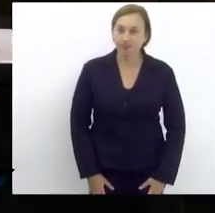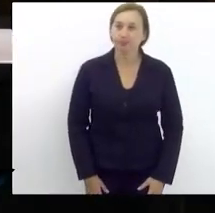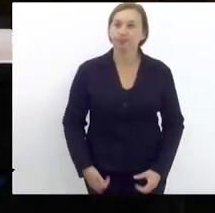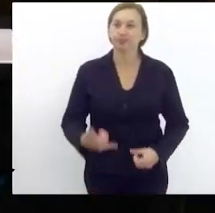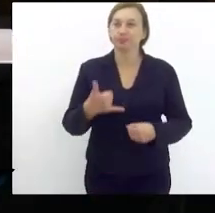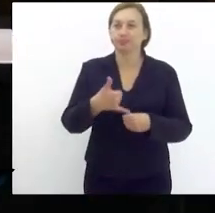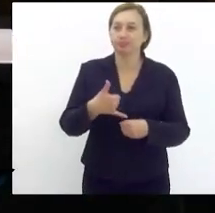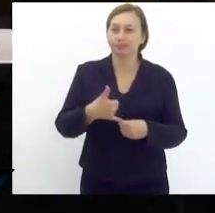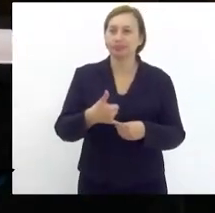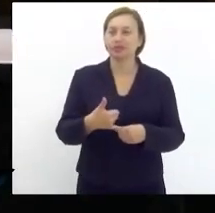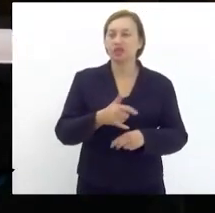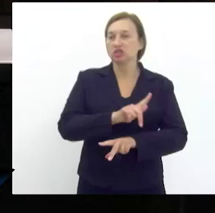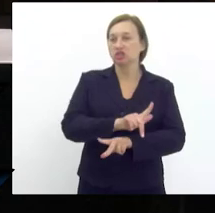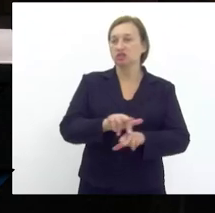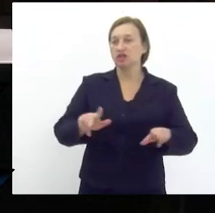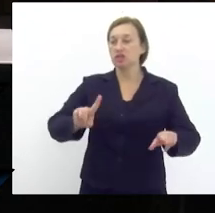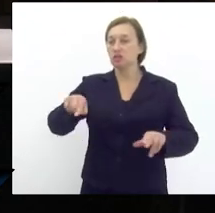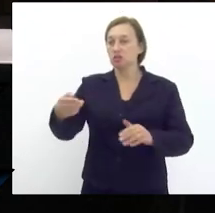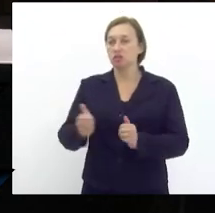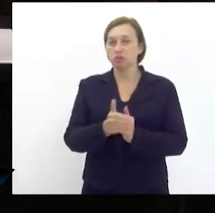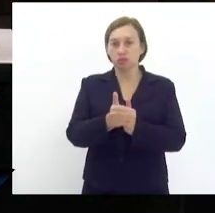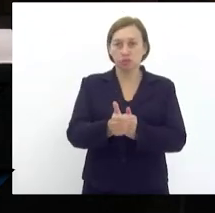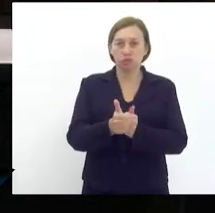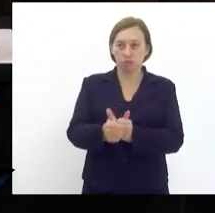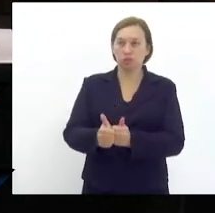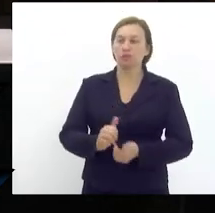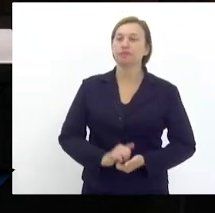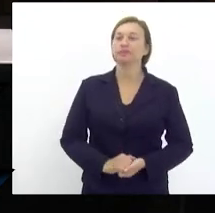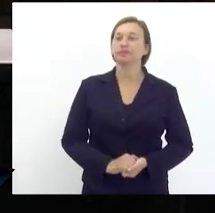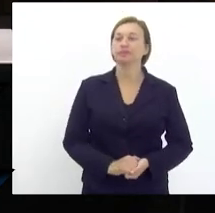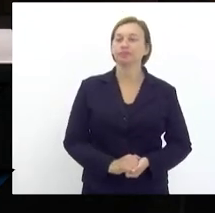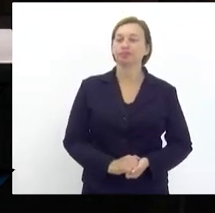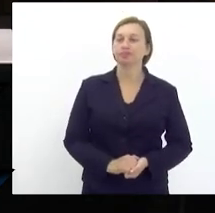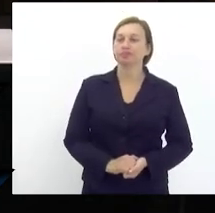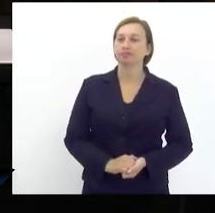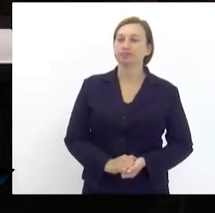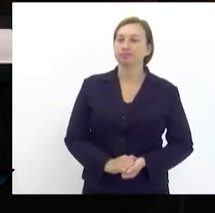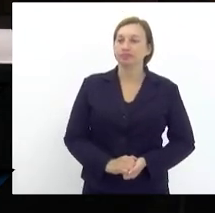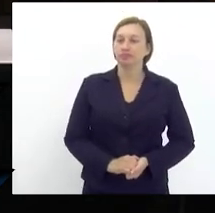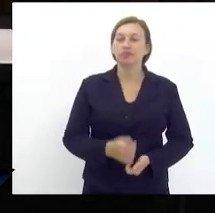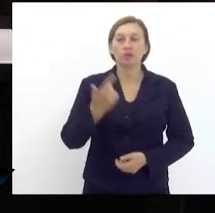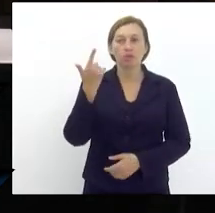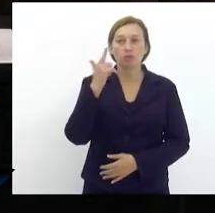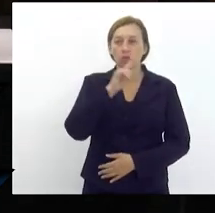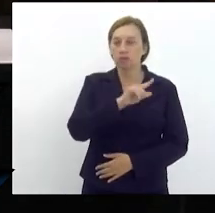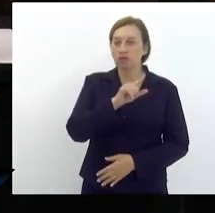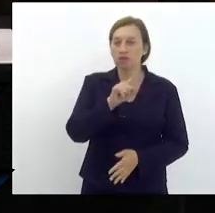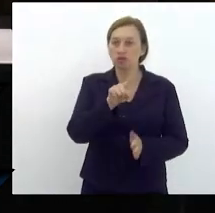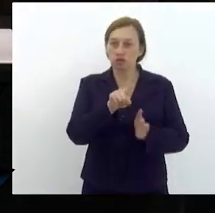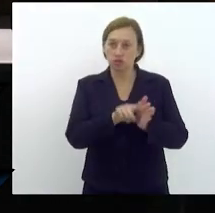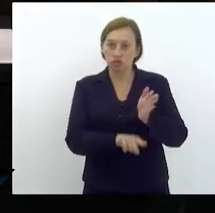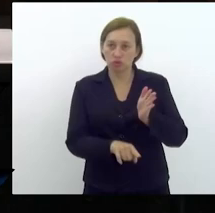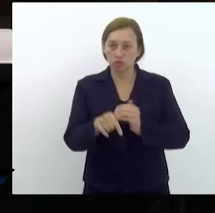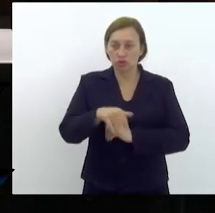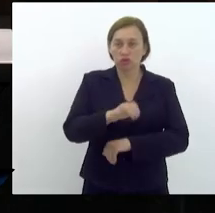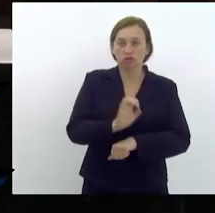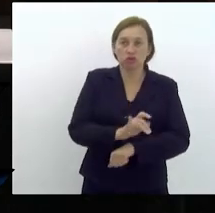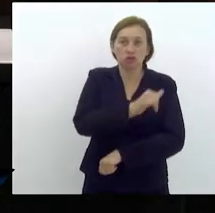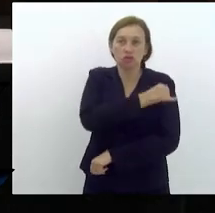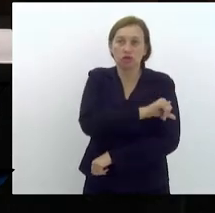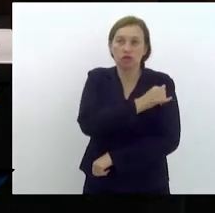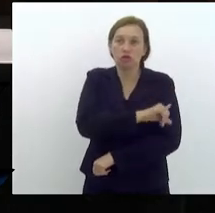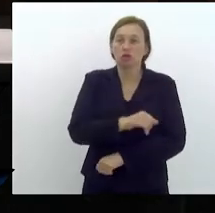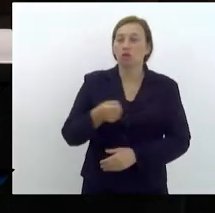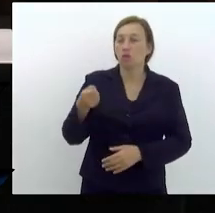fez em diversos outros segmentos teve o êxito e conseguiu fazer a redução aqui no estado do Rio por exemplo